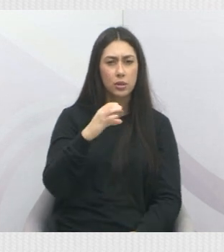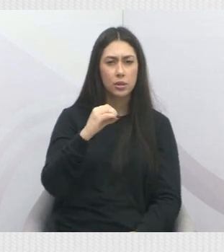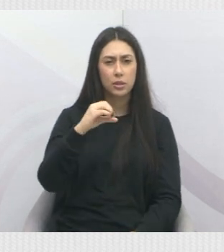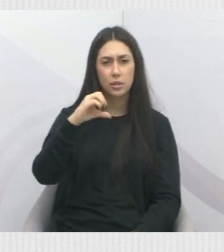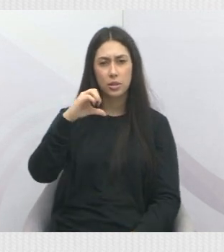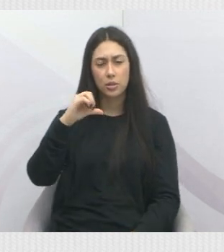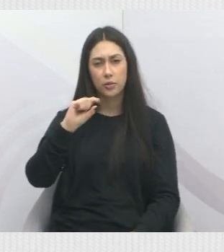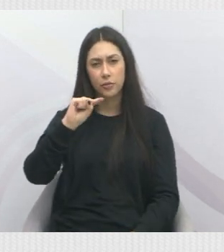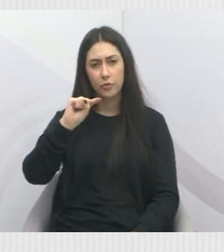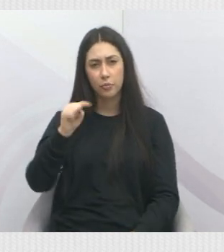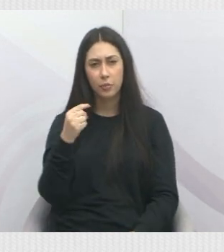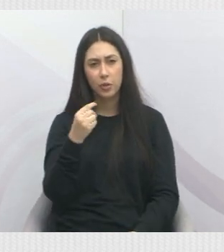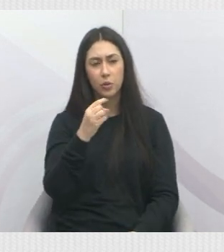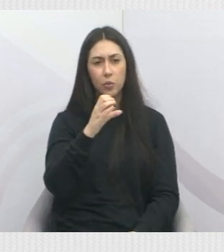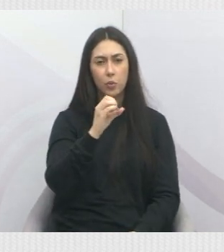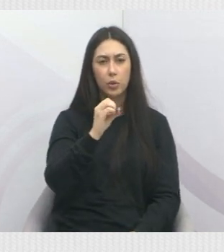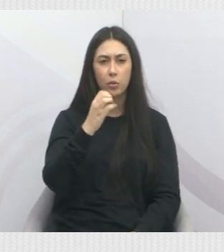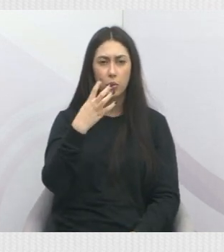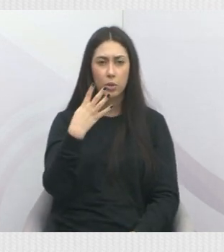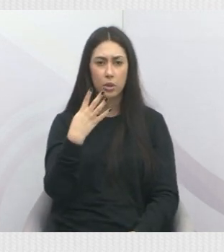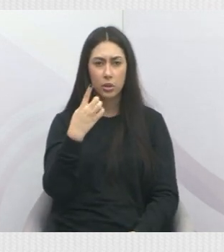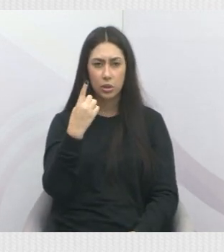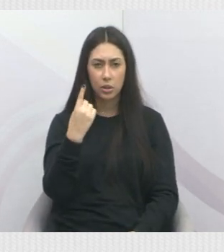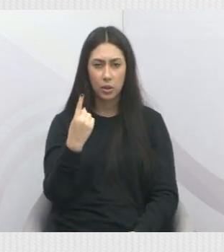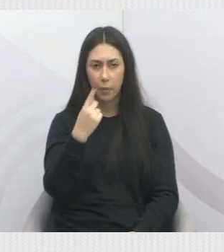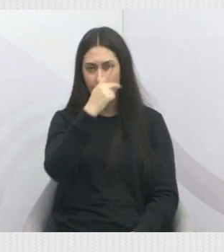209.341 pessoas. Segunda dose,